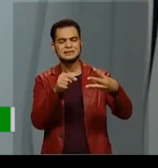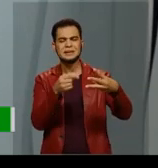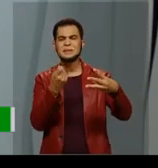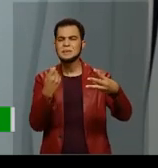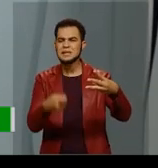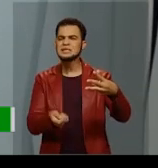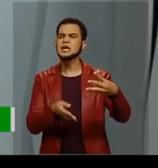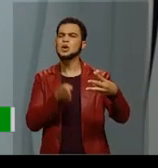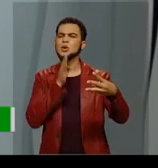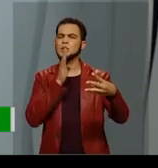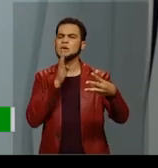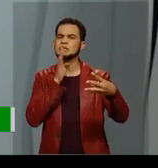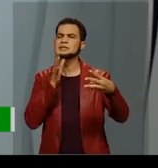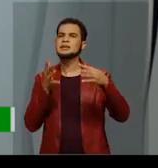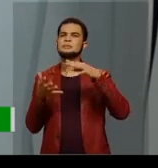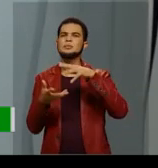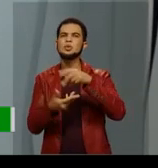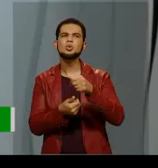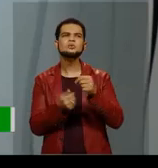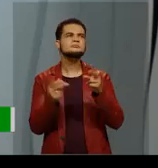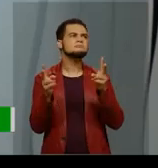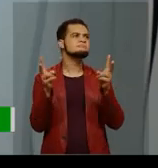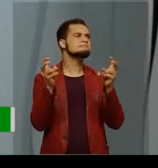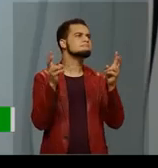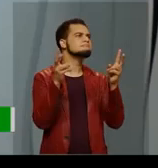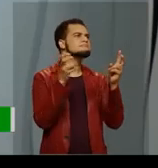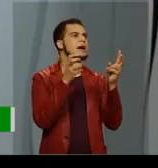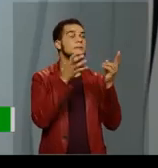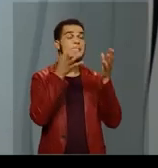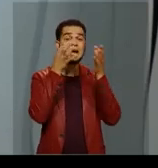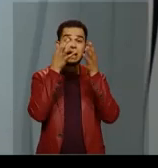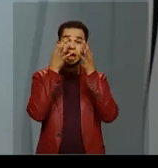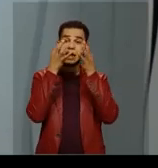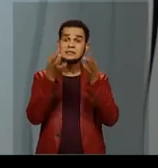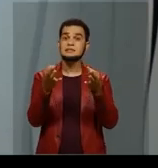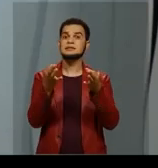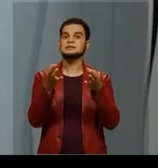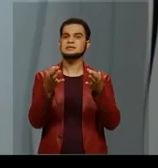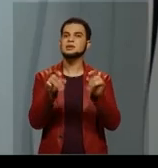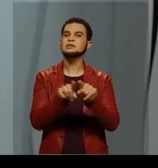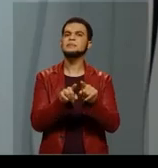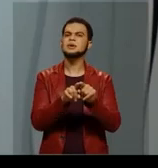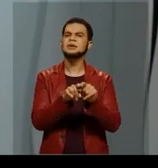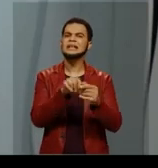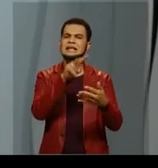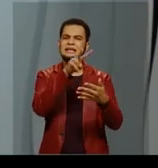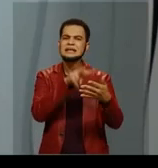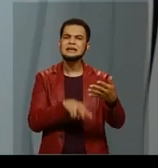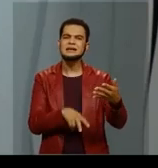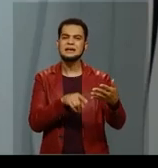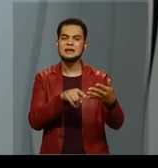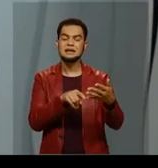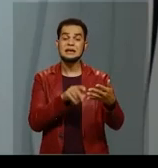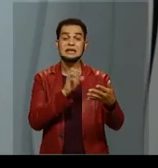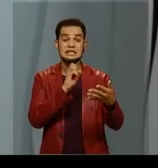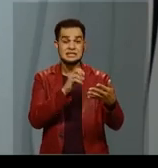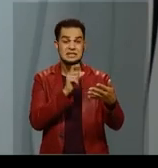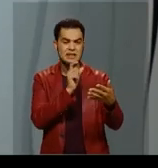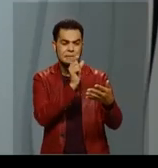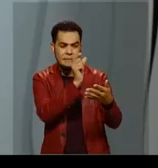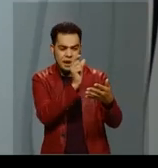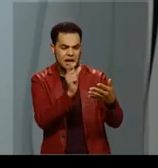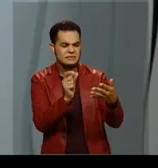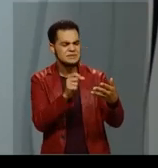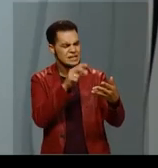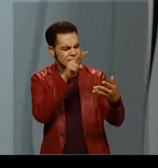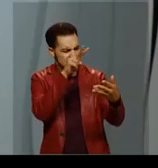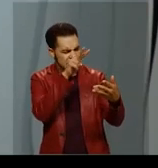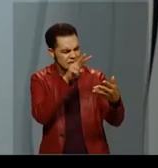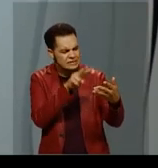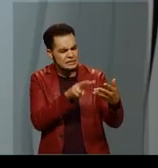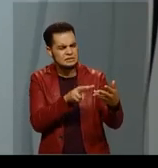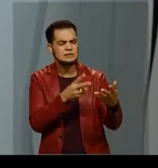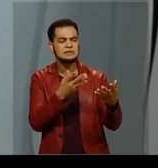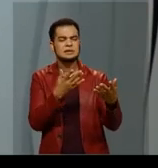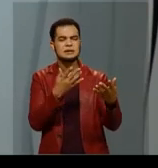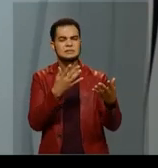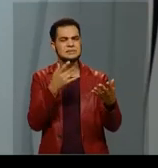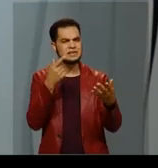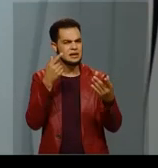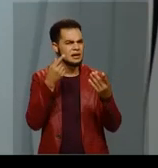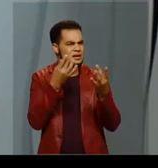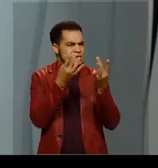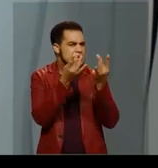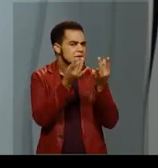muita atenção, ler a parte verbal, né? É muita coisa, você tem que ver o que cada desenho quer